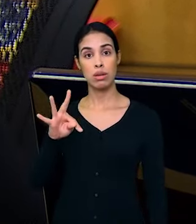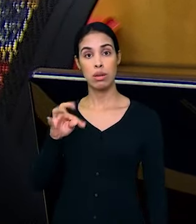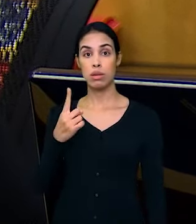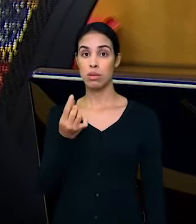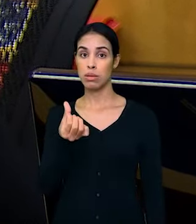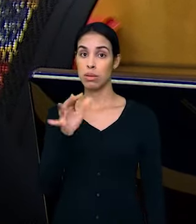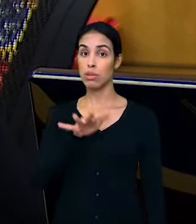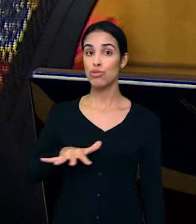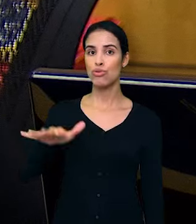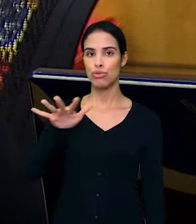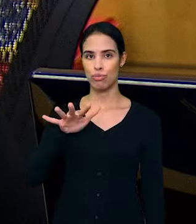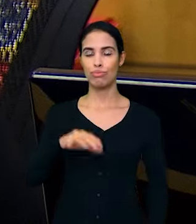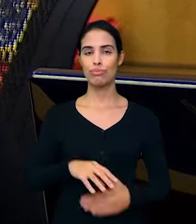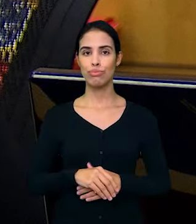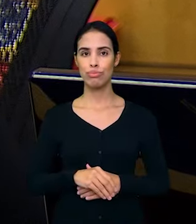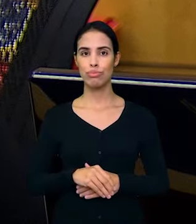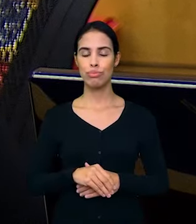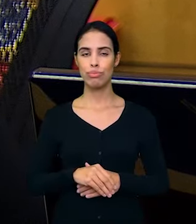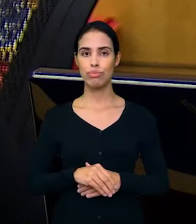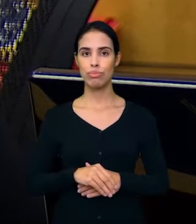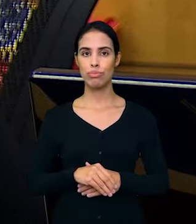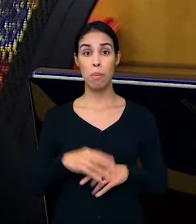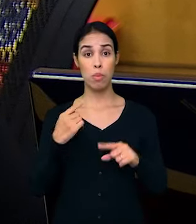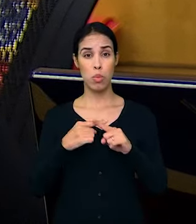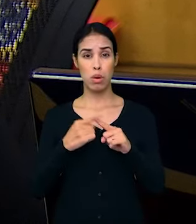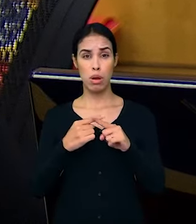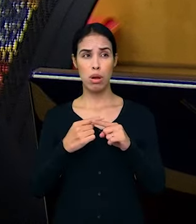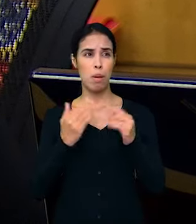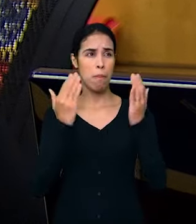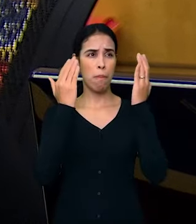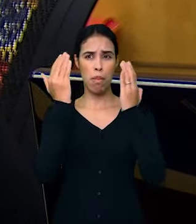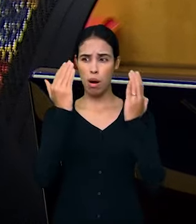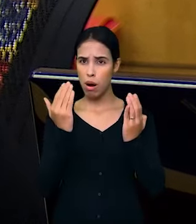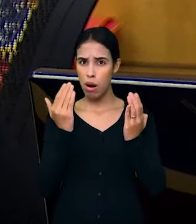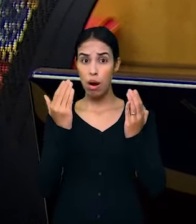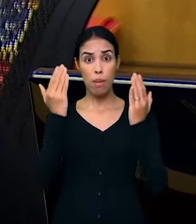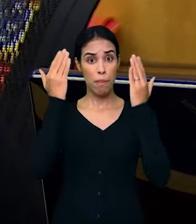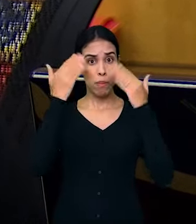Trabalho da 16ª Região, que, próxima à realidade dos fatos,